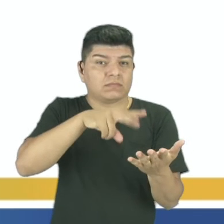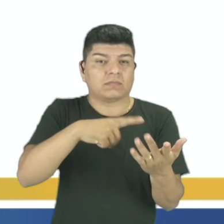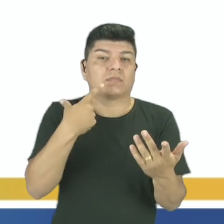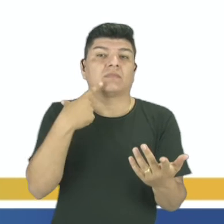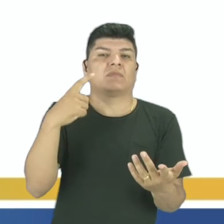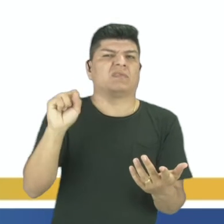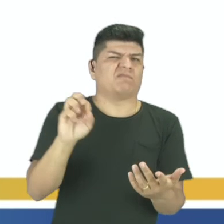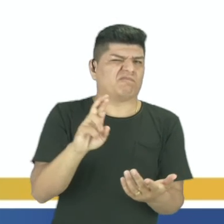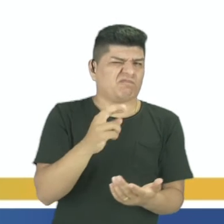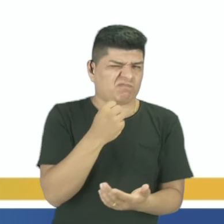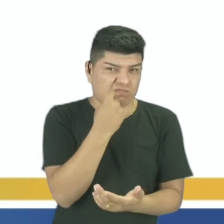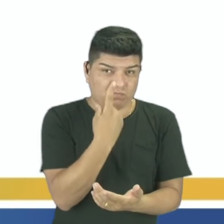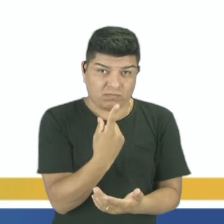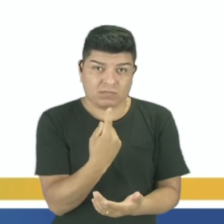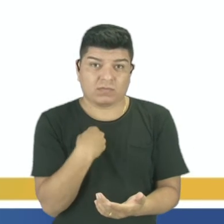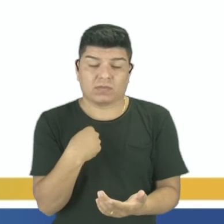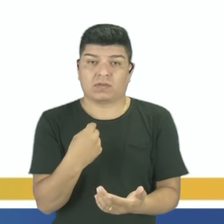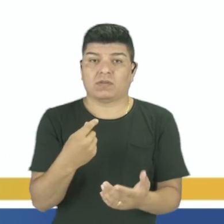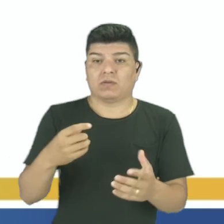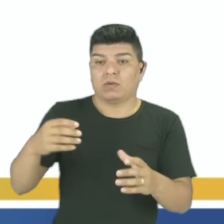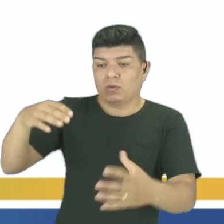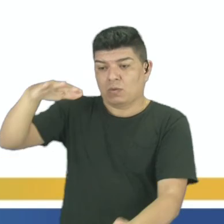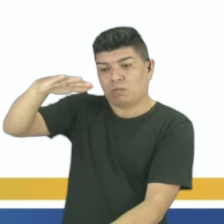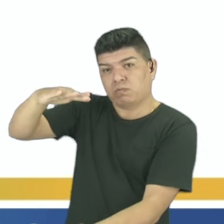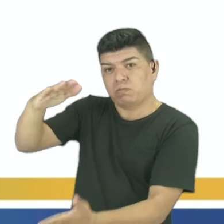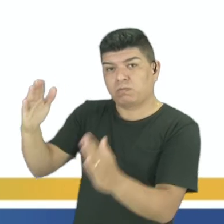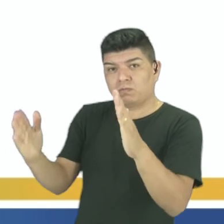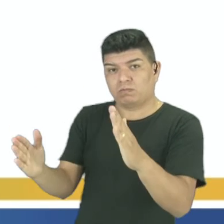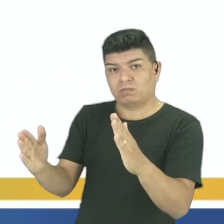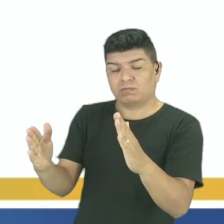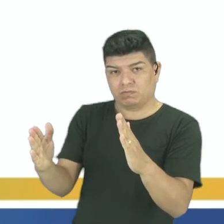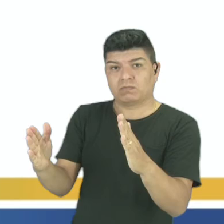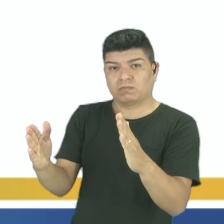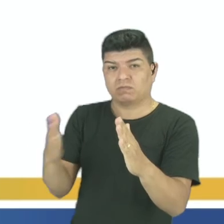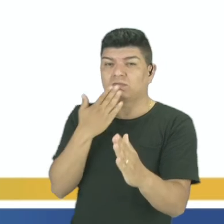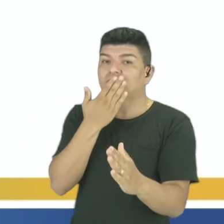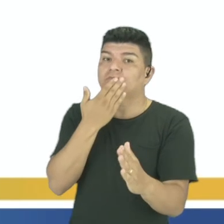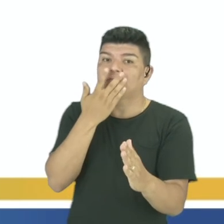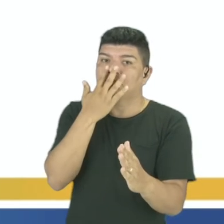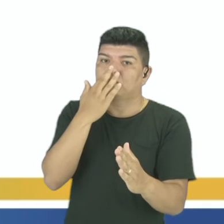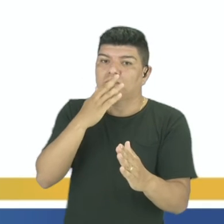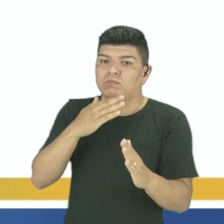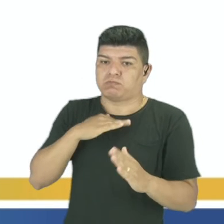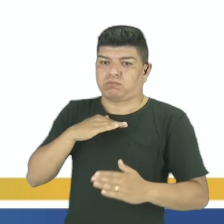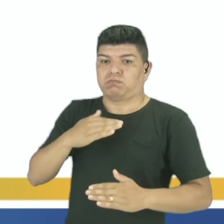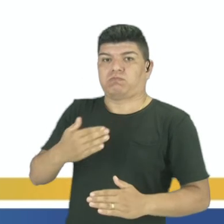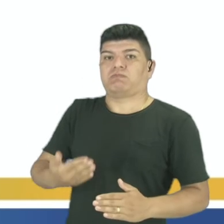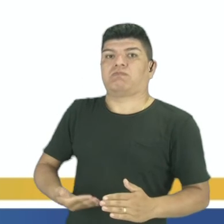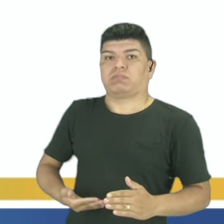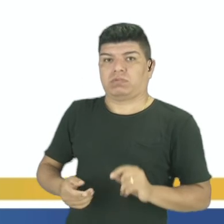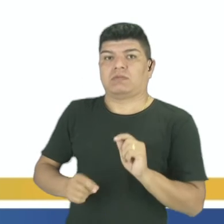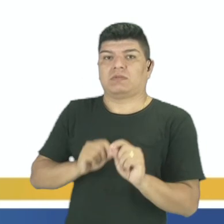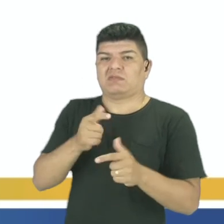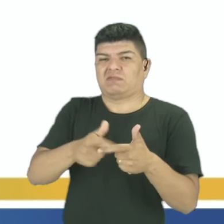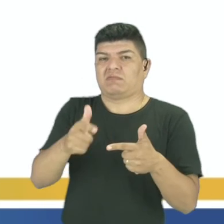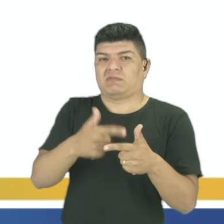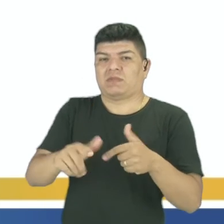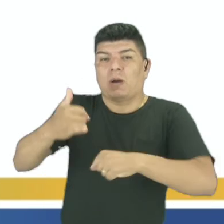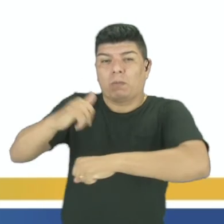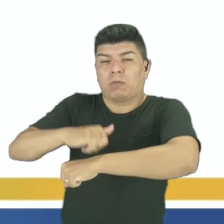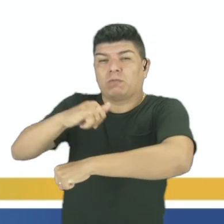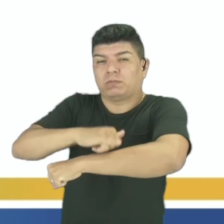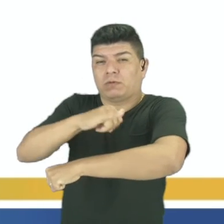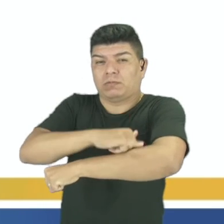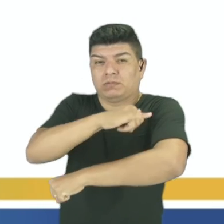tanto estranha de um saco de açúcar que possui barriga, associado logo o uso do açúcar a problemas da